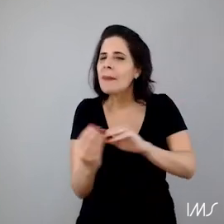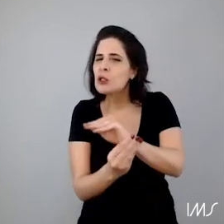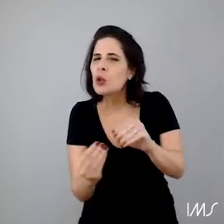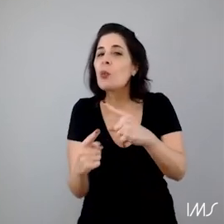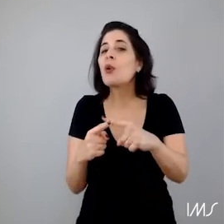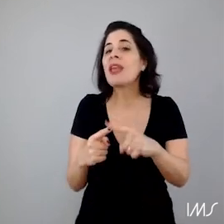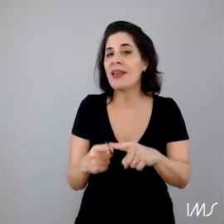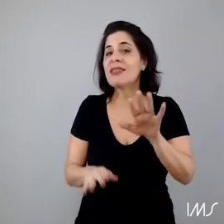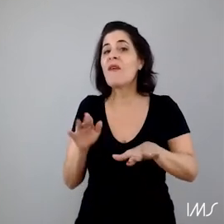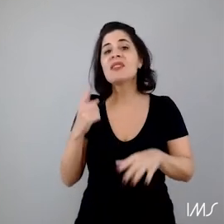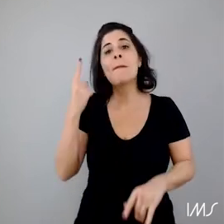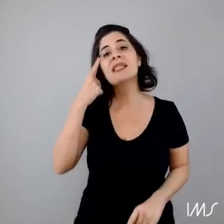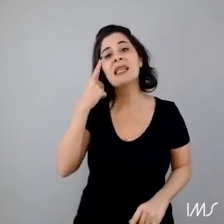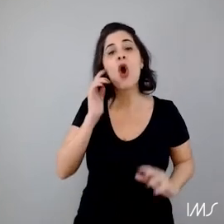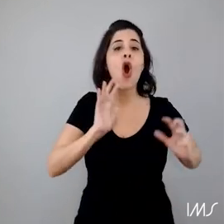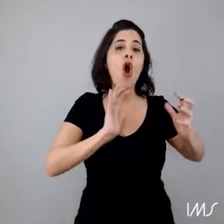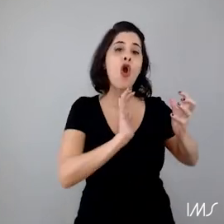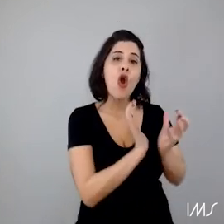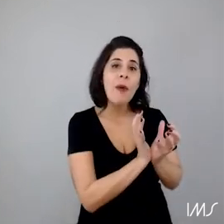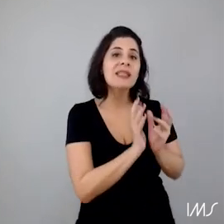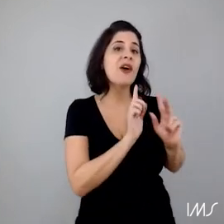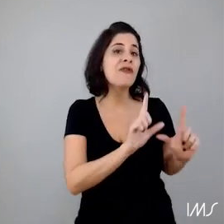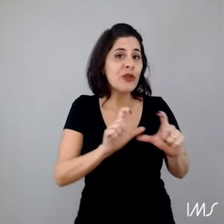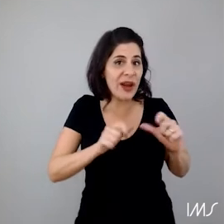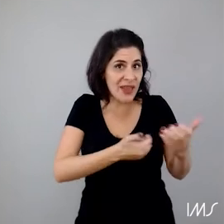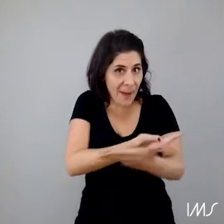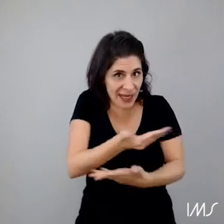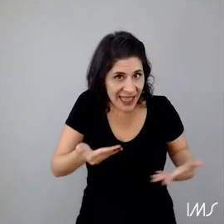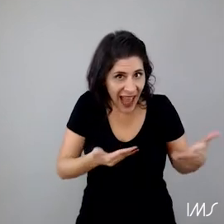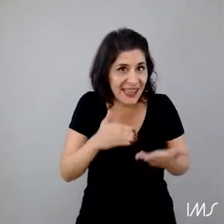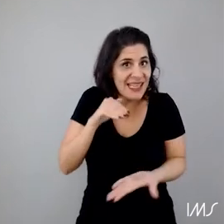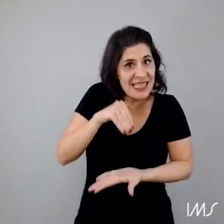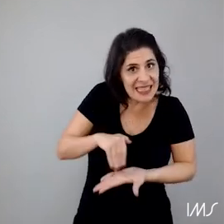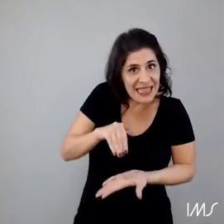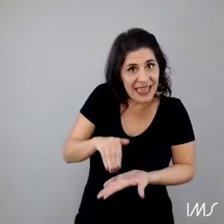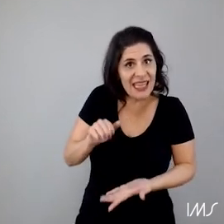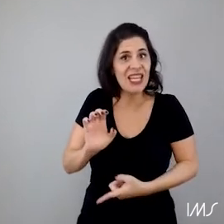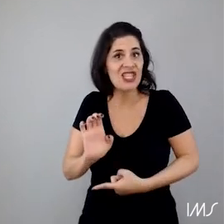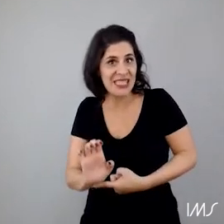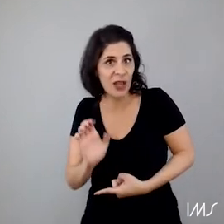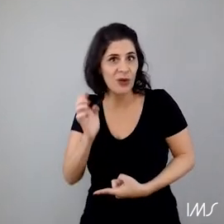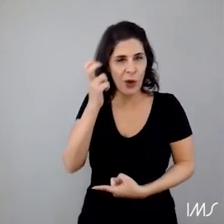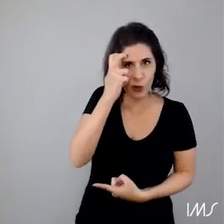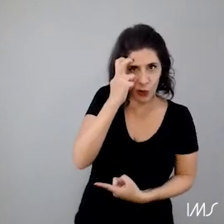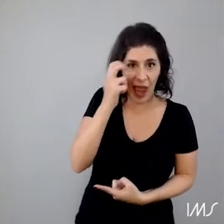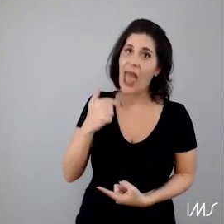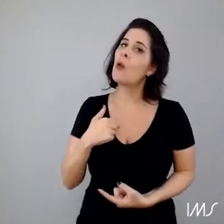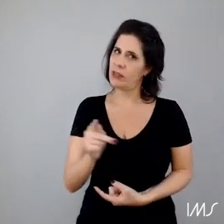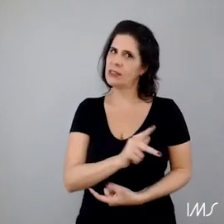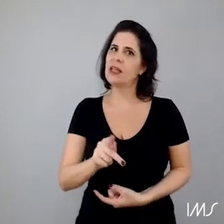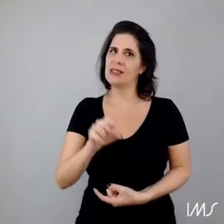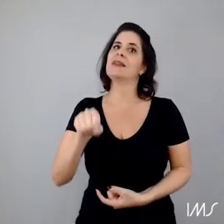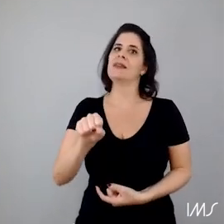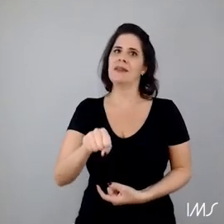da Secretaria de Estado da Cultura, que eu fui presidente. Não. Então, não. A